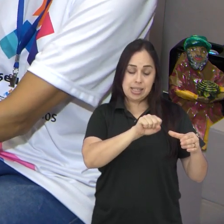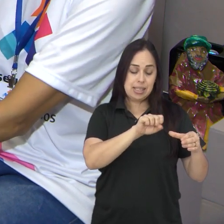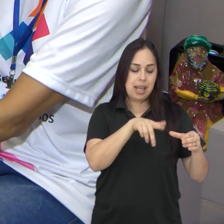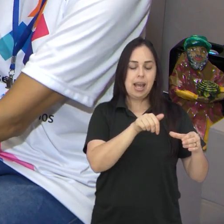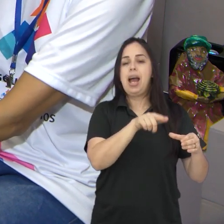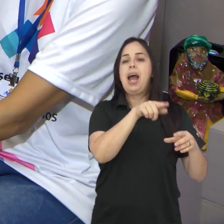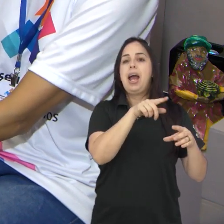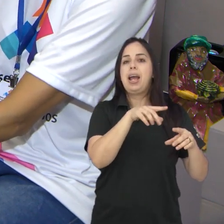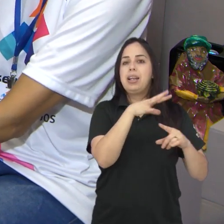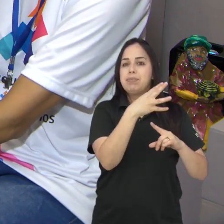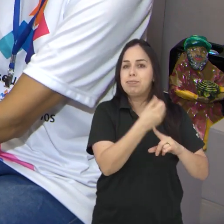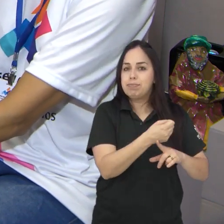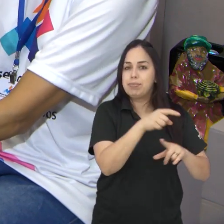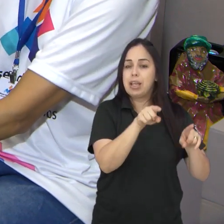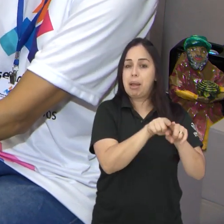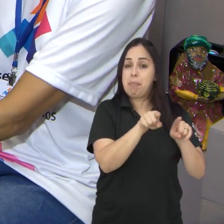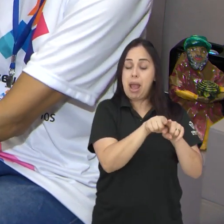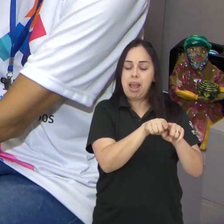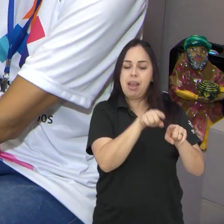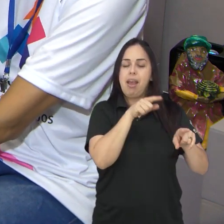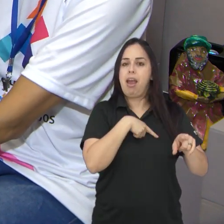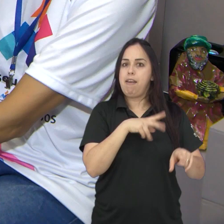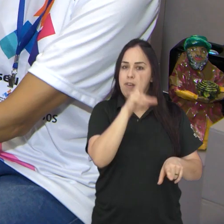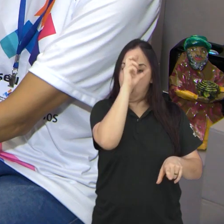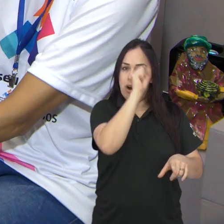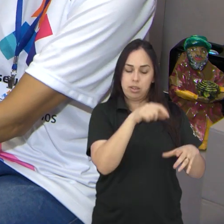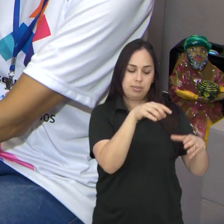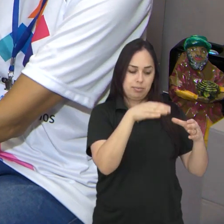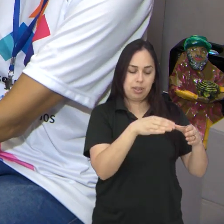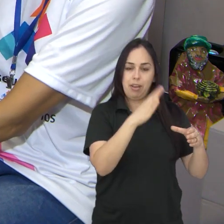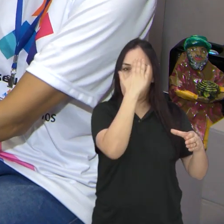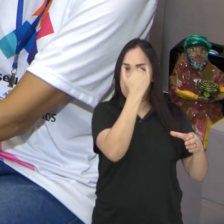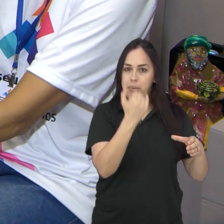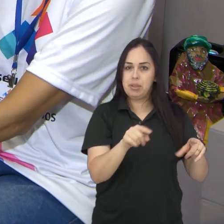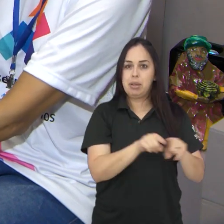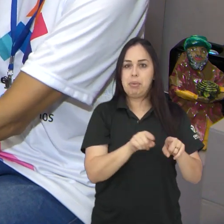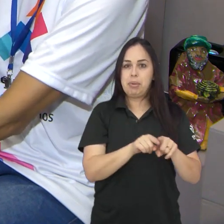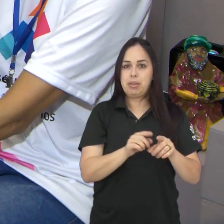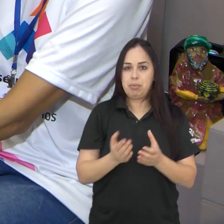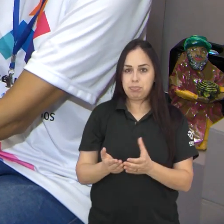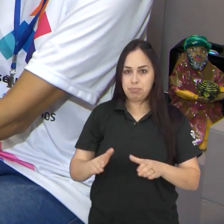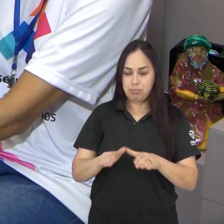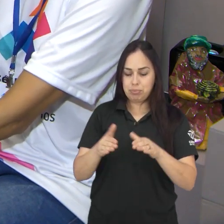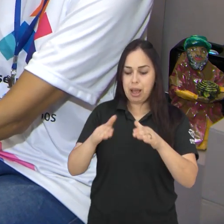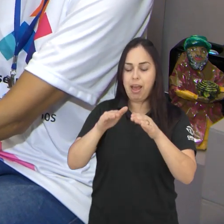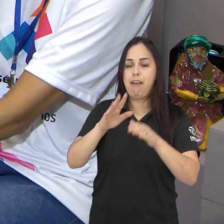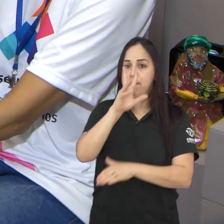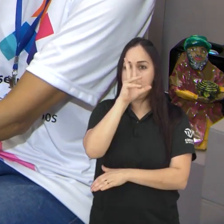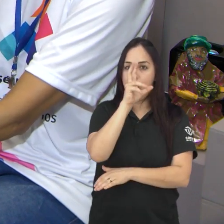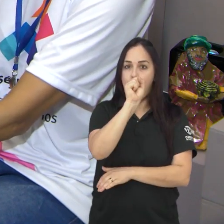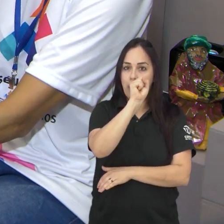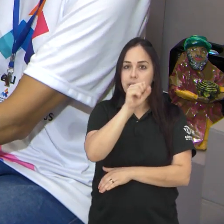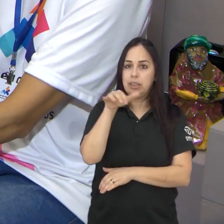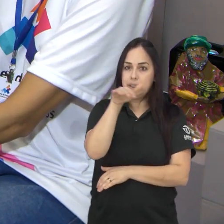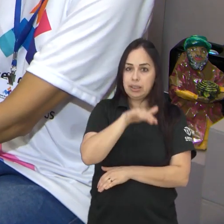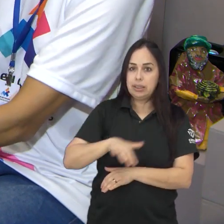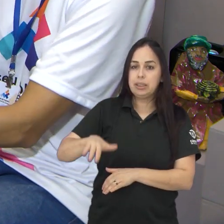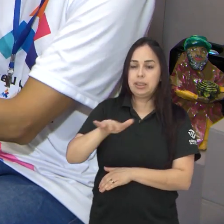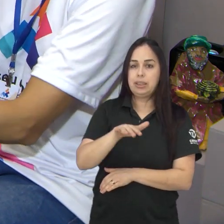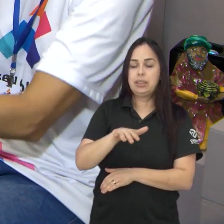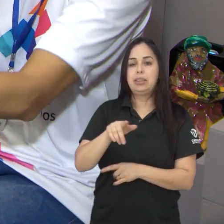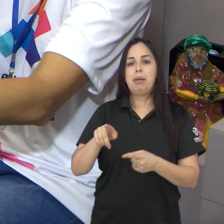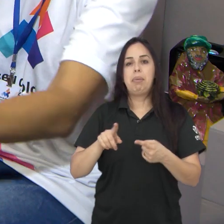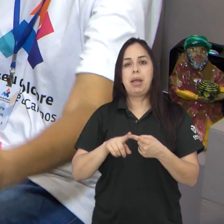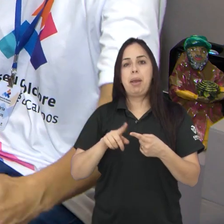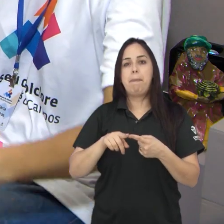dos Campos. A tradição dos figureiros é muito forte aqui também. Isso. Os presépios de barro são muito fortes aqui na região, né, que é